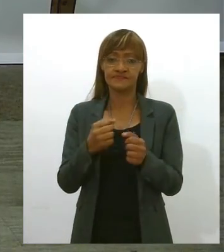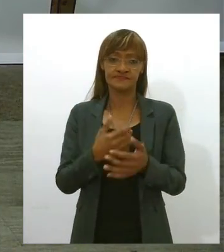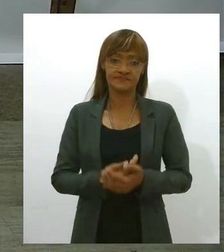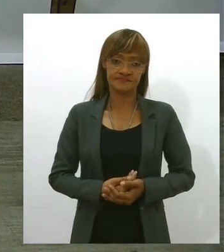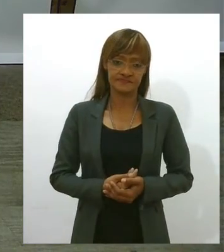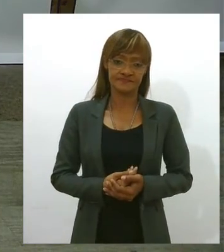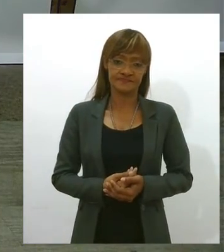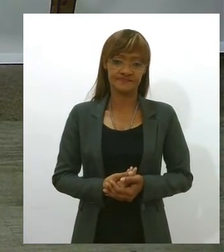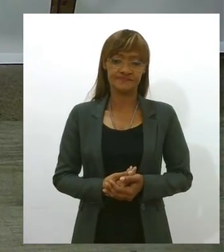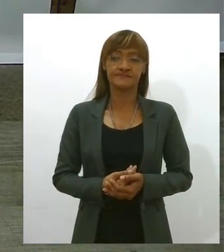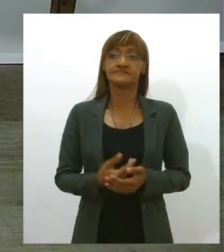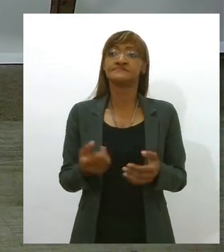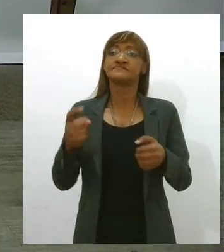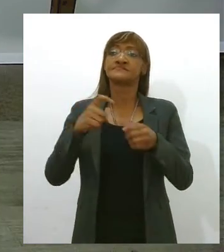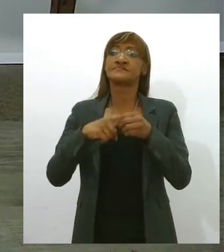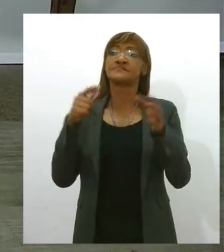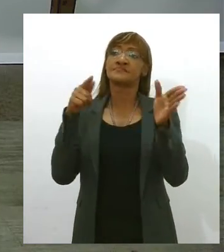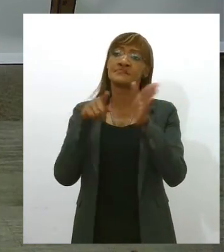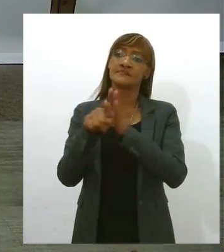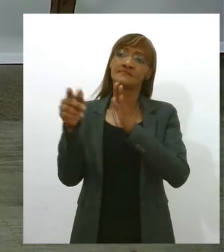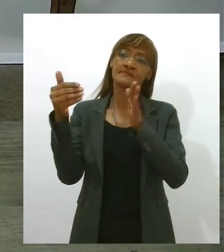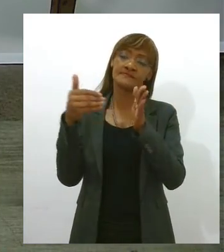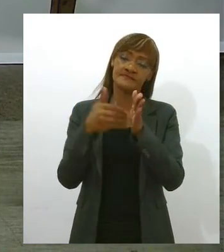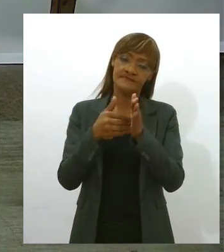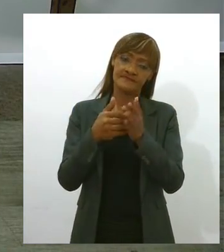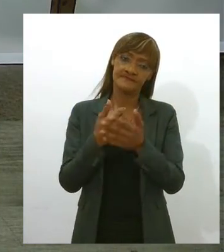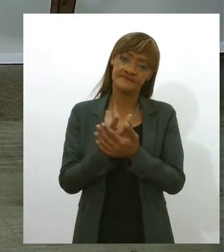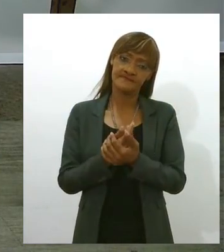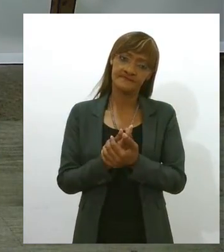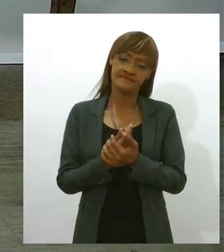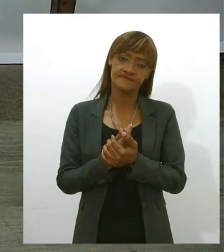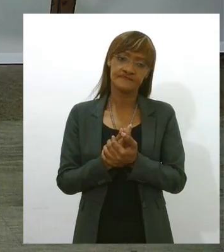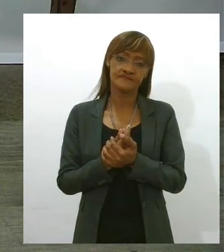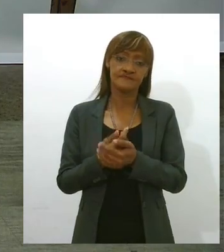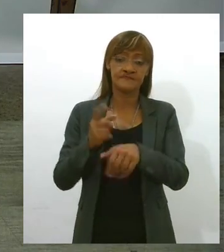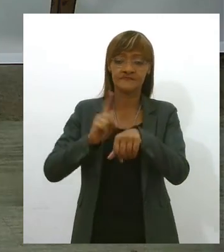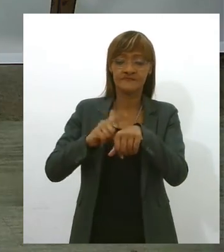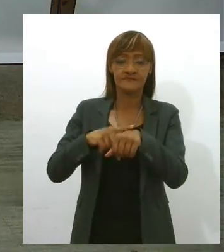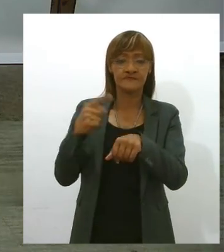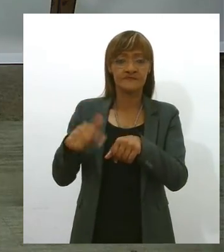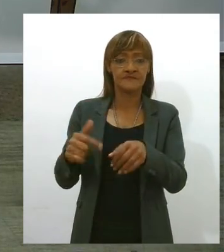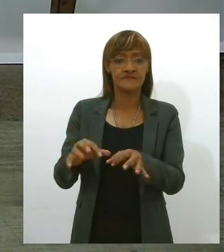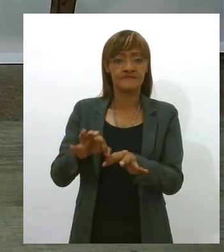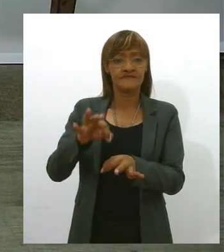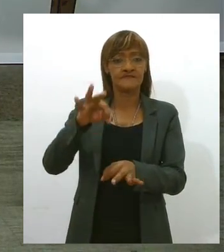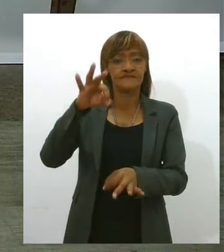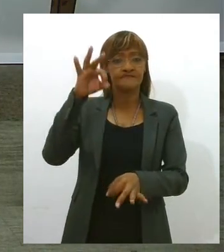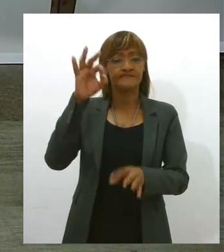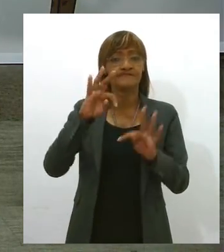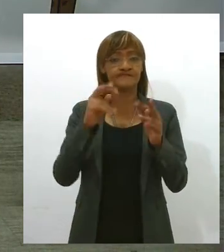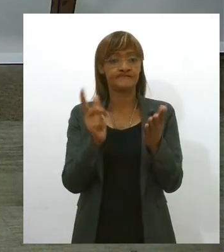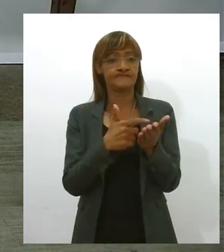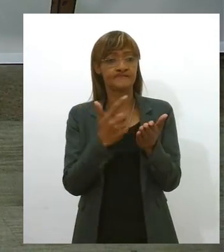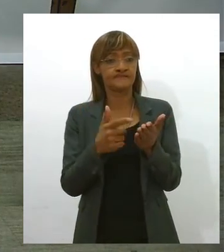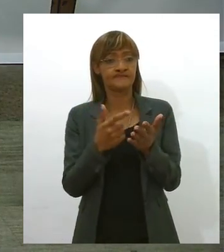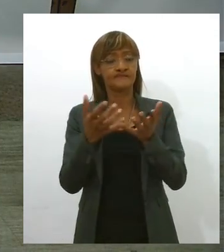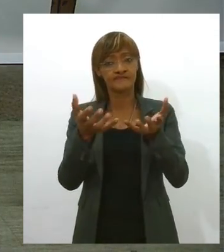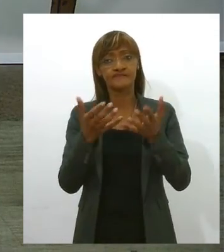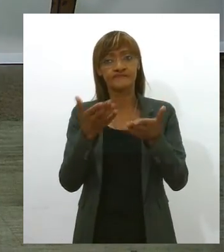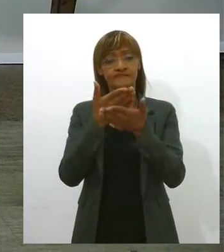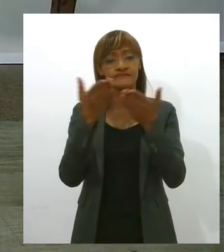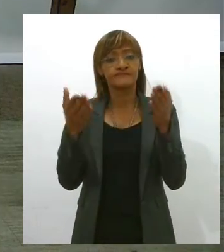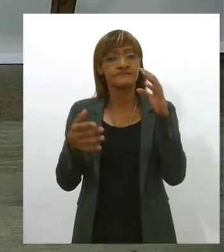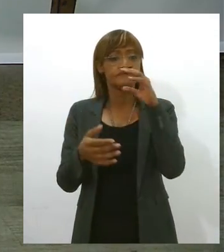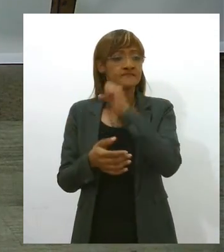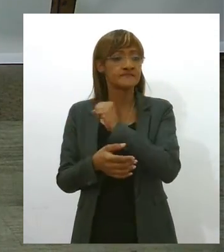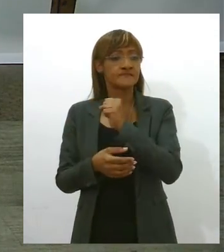última pergunta aqui. A gente não vai ter tempo de falar sobre todos os tópicos do livro, mas queria que vocês trouxessem rapidinho para a gente o seguinte.